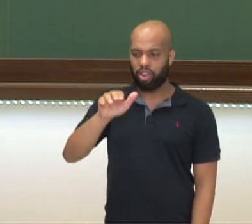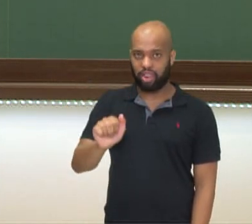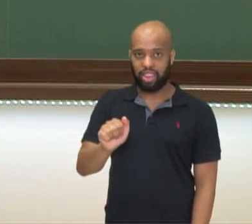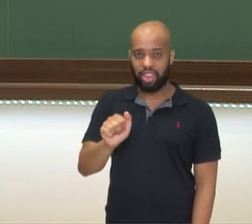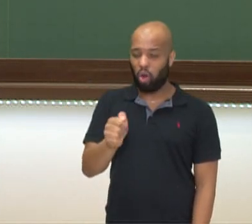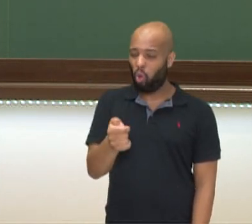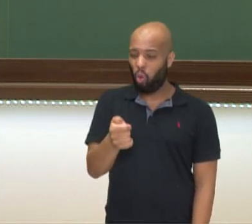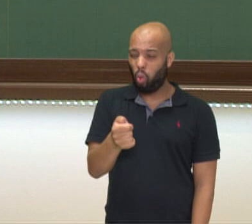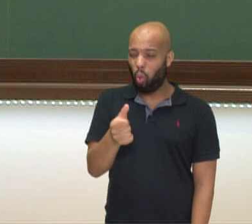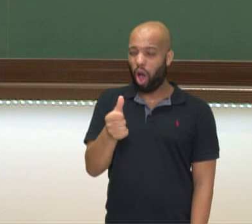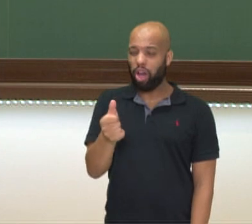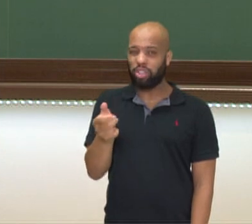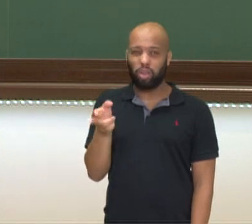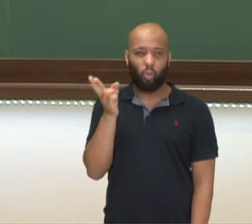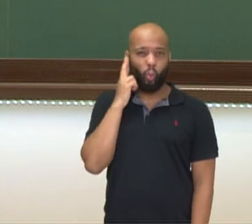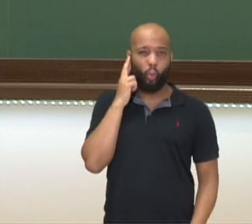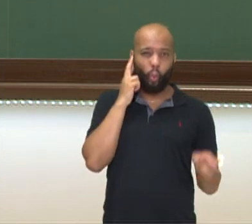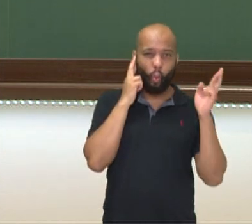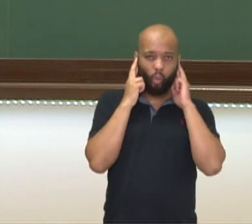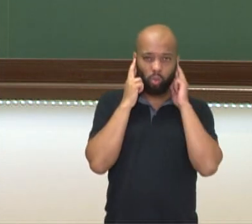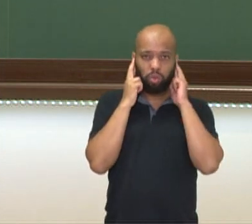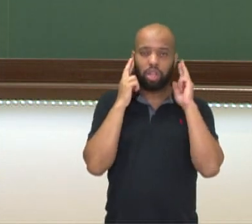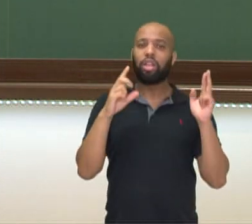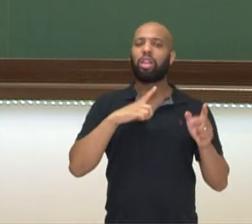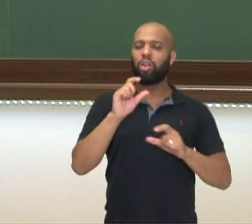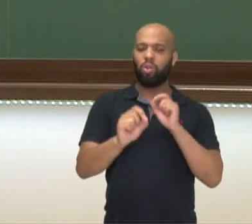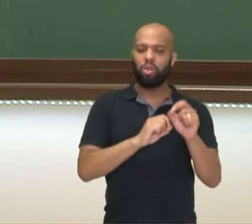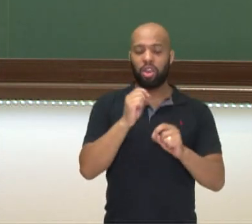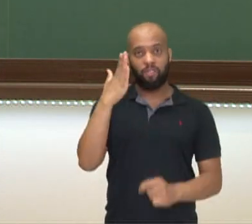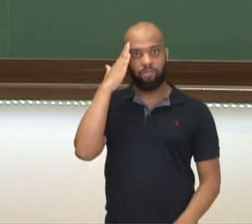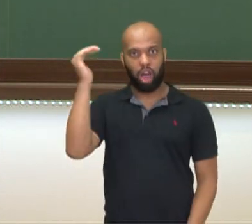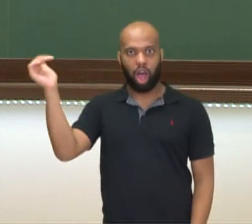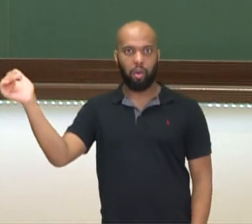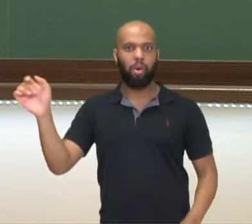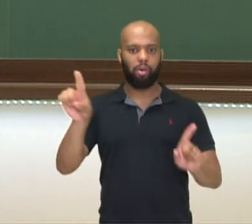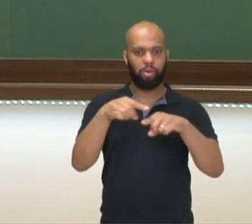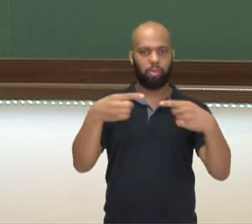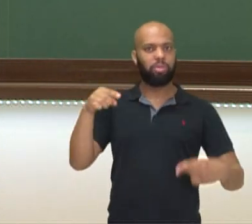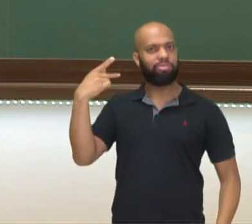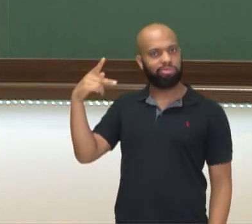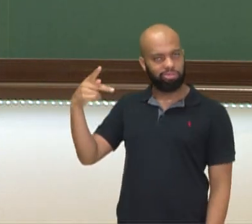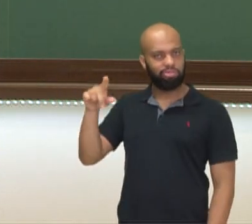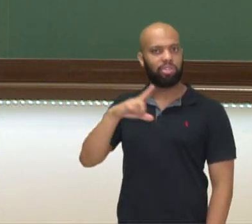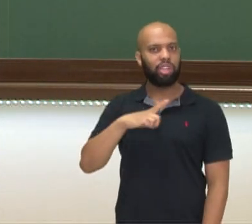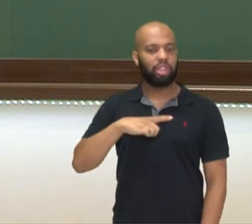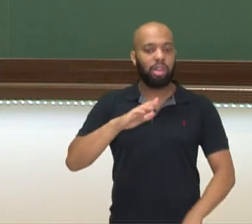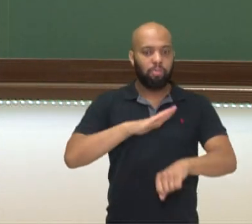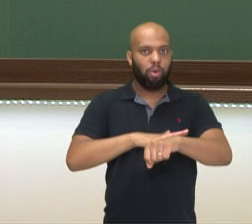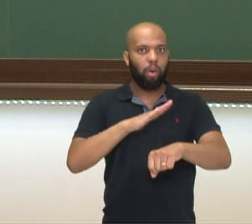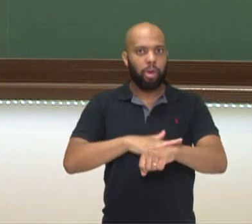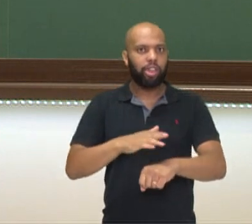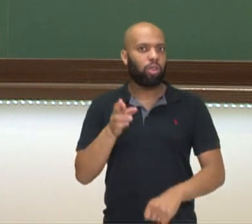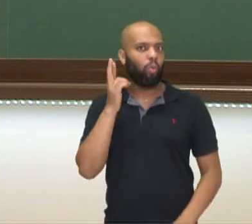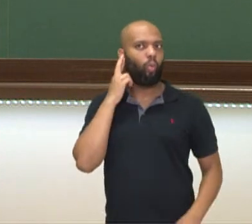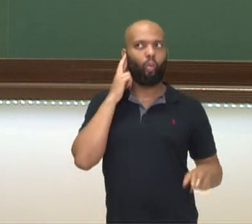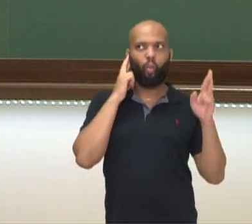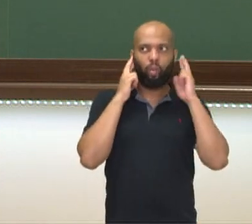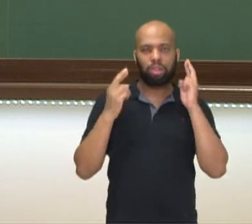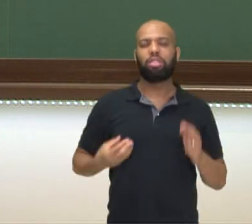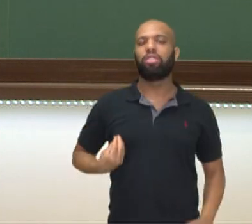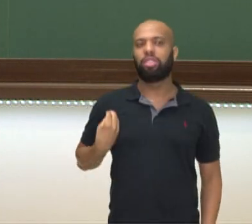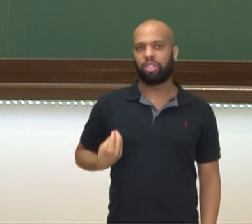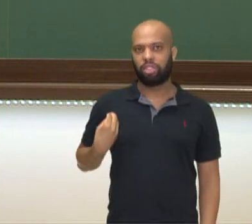surdo, ele compõe uma das maiores músicas eruditas de todos os tempos, o que é simplesmente